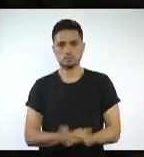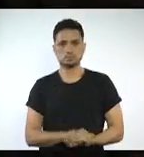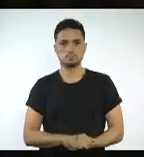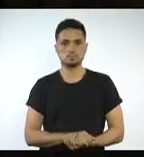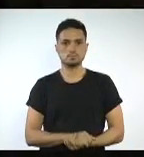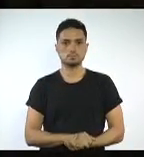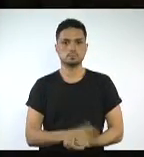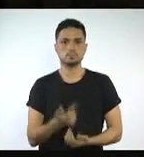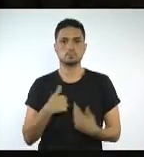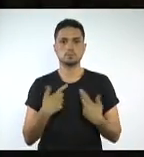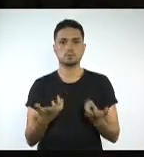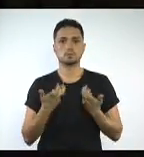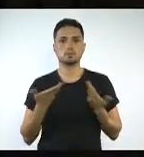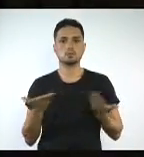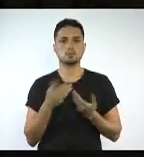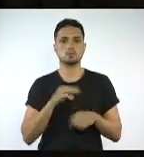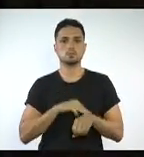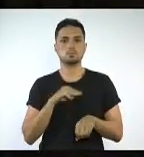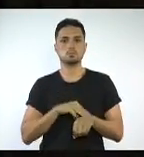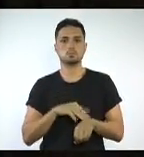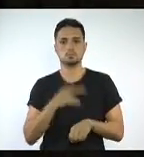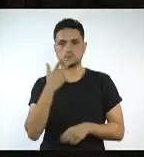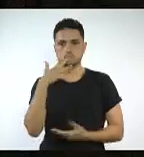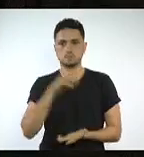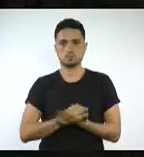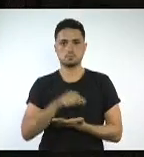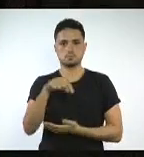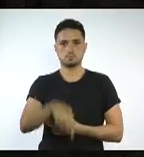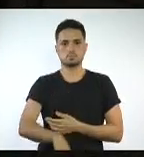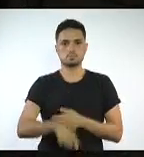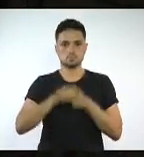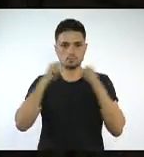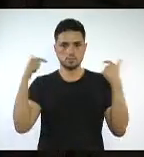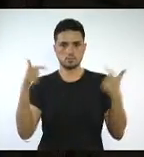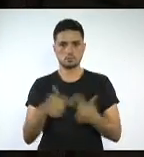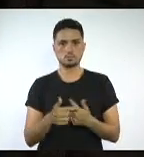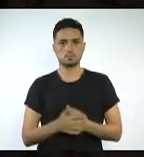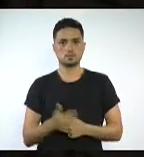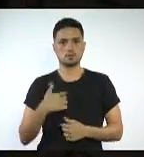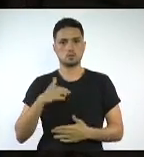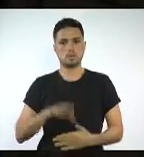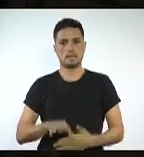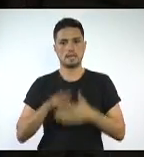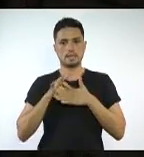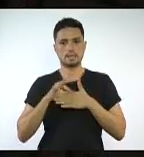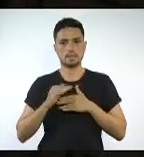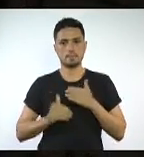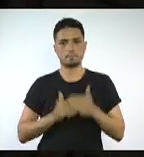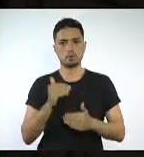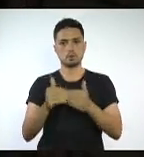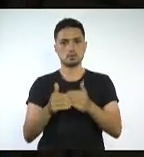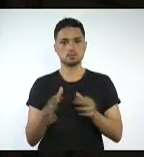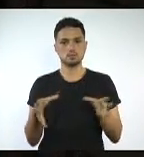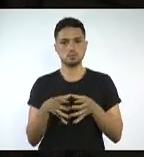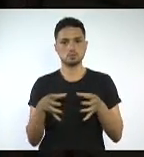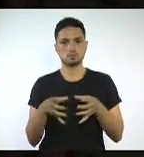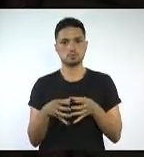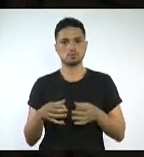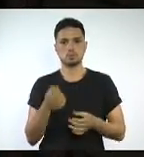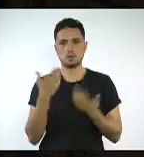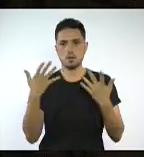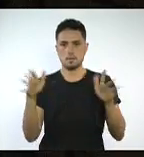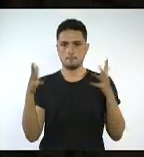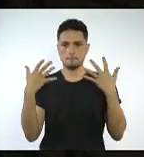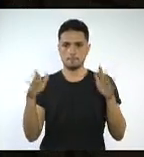Eu quero, neste momento, deixar registrados os anais dessa casa, como líder do progressista que eu sou, os parabéns a